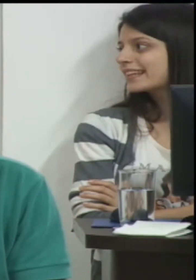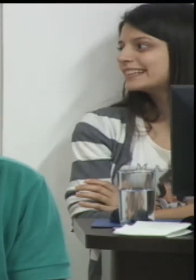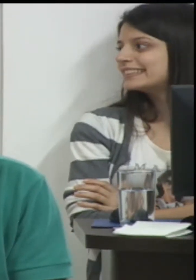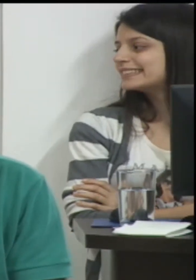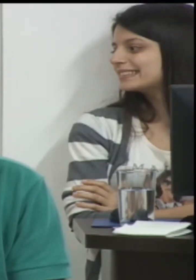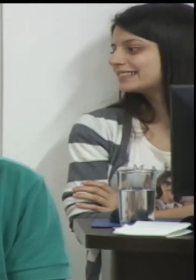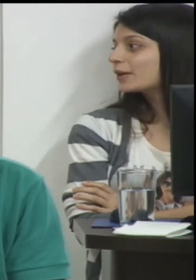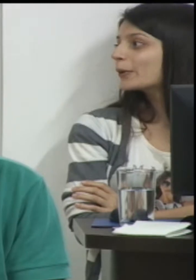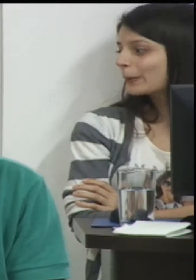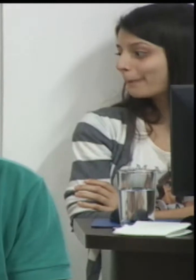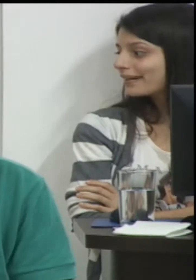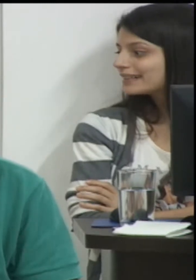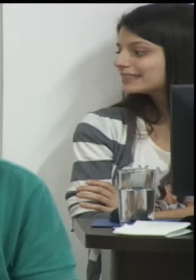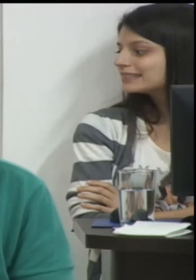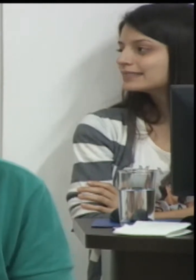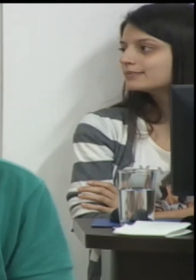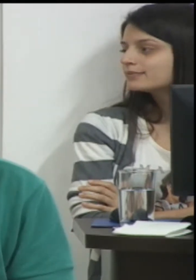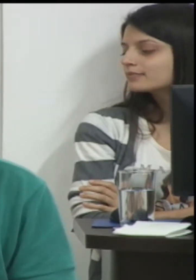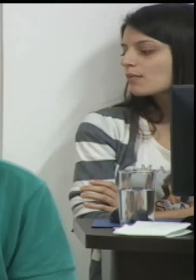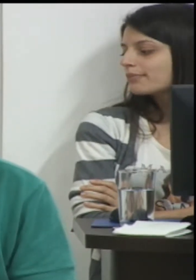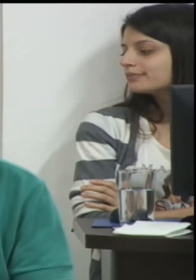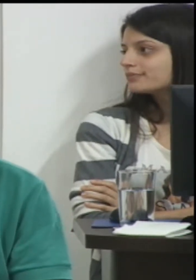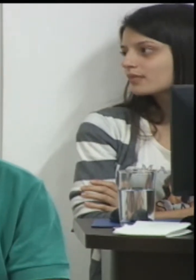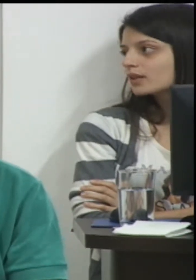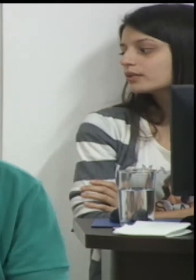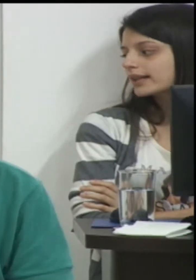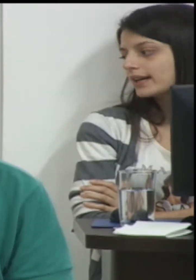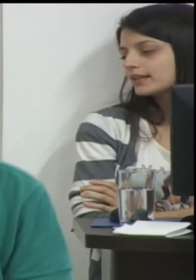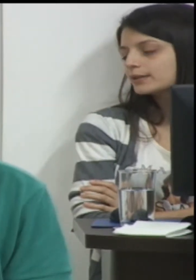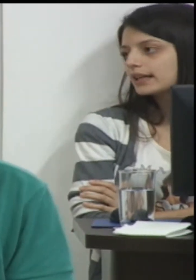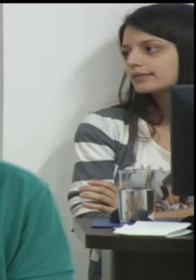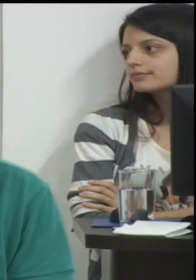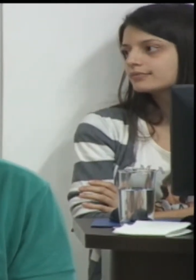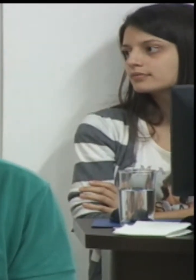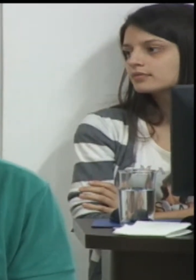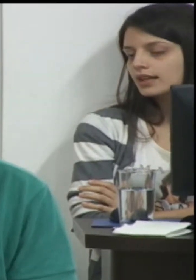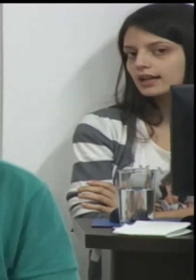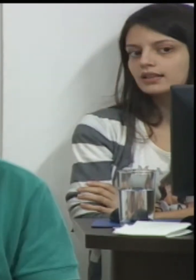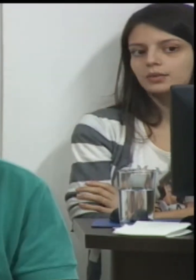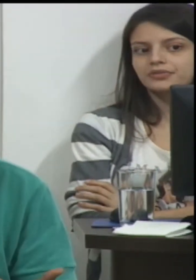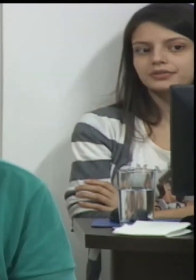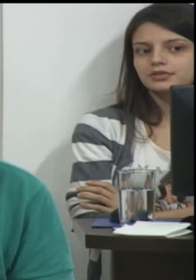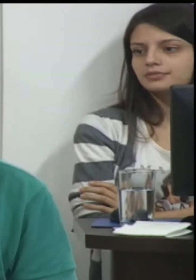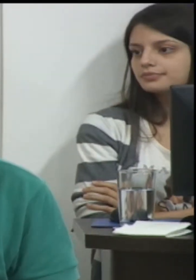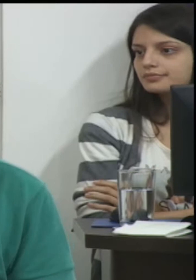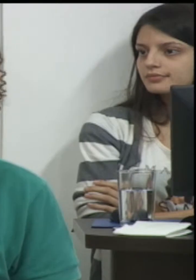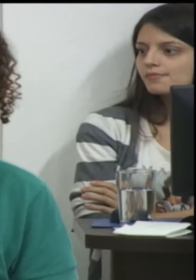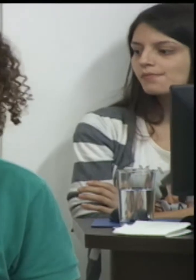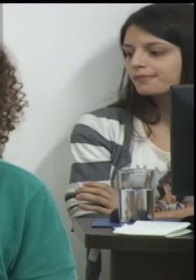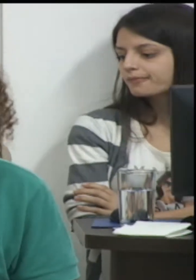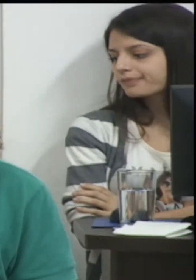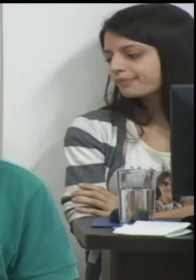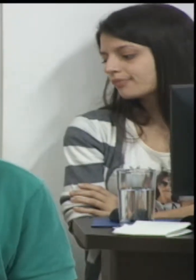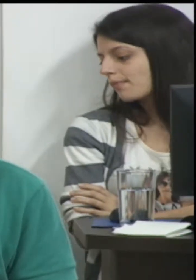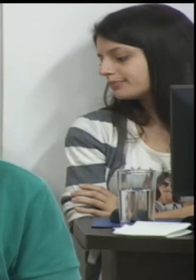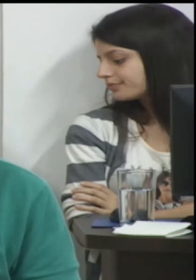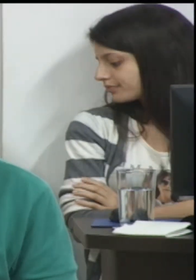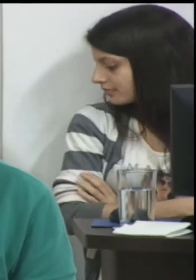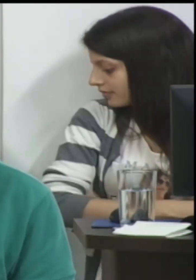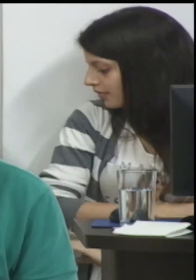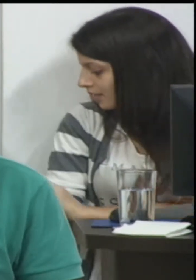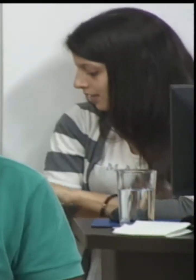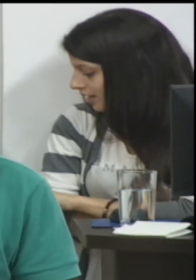defendo a fila das pessoas que estão esperando por uma moradia no nosso município há muito tempo. Eu conheço gente que